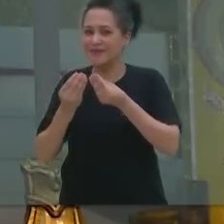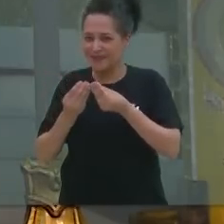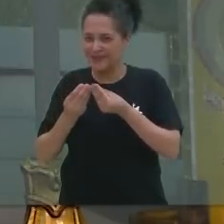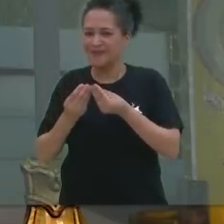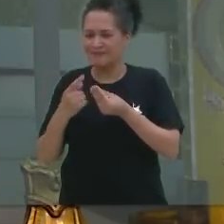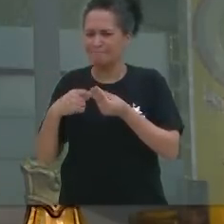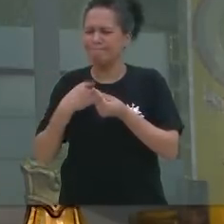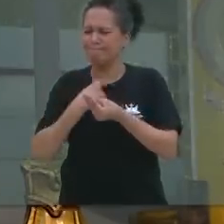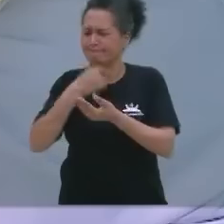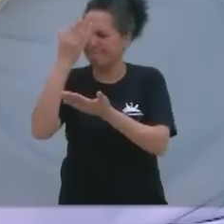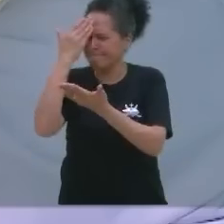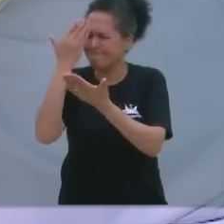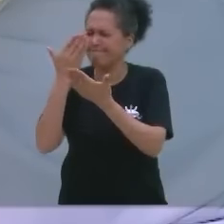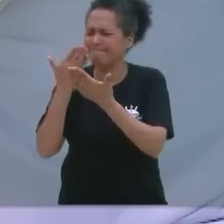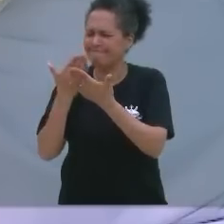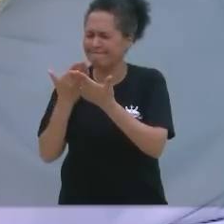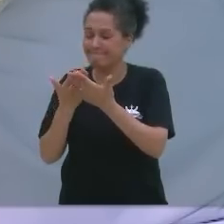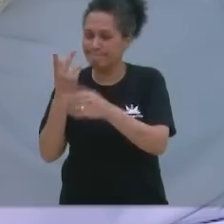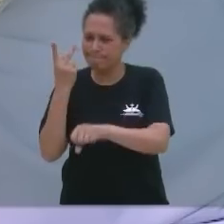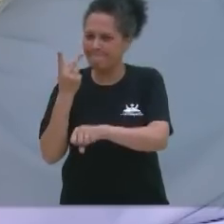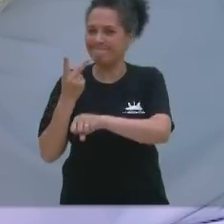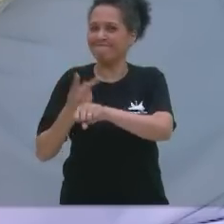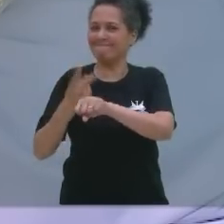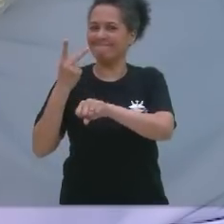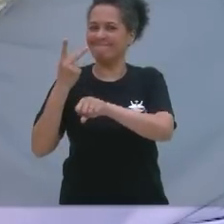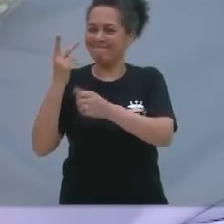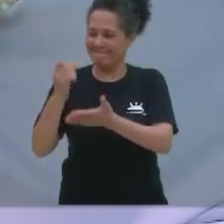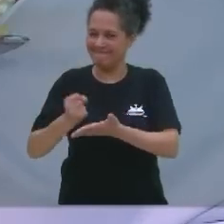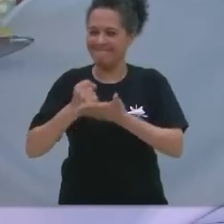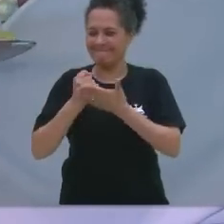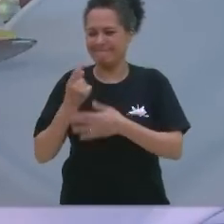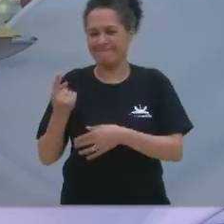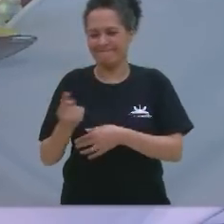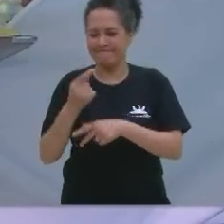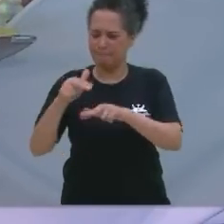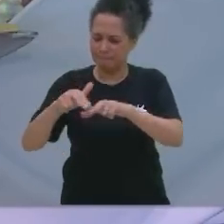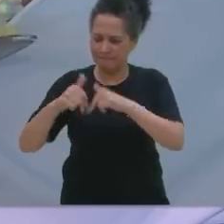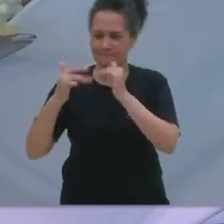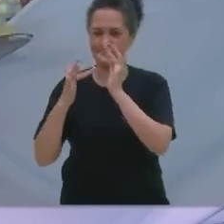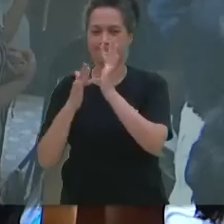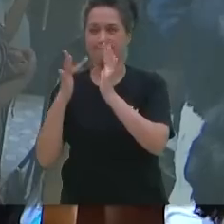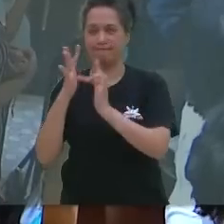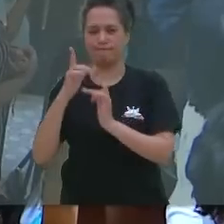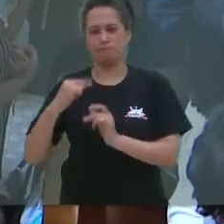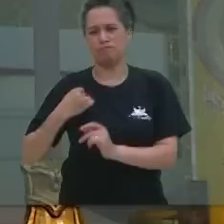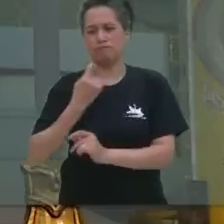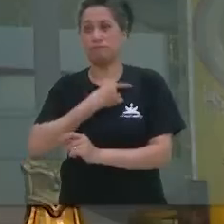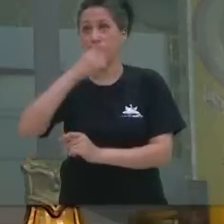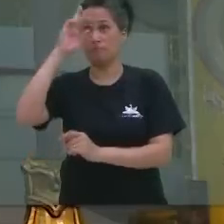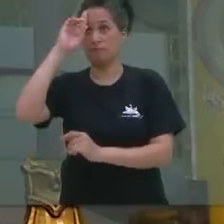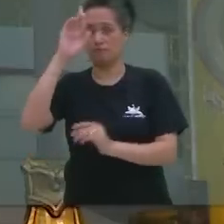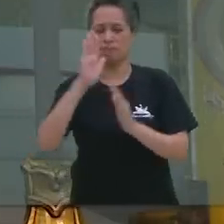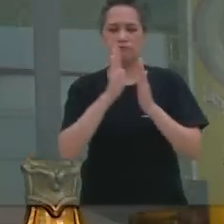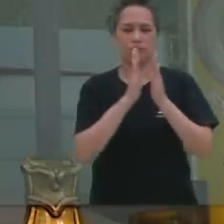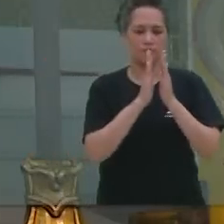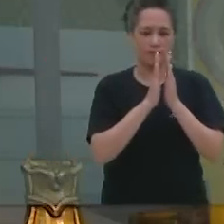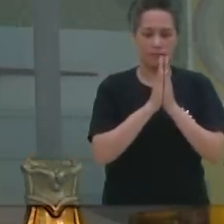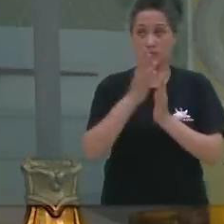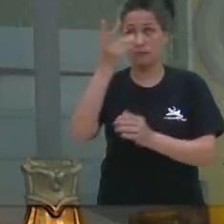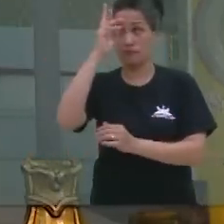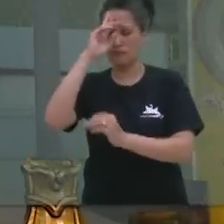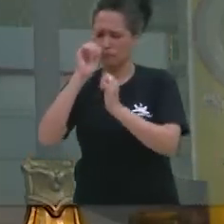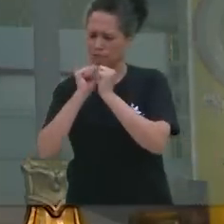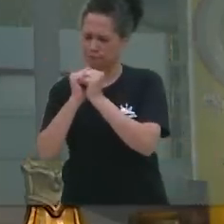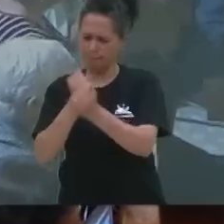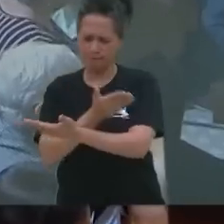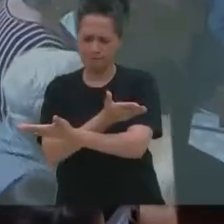devoção, torne-se prêmio da redenção eterna. Por Cristo nosso Senhor. Amém. O Senhor